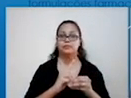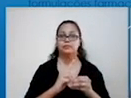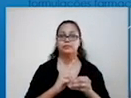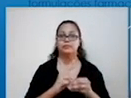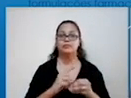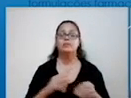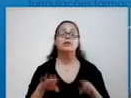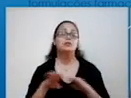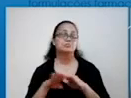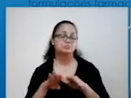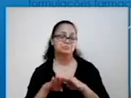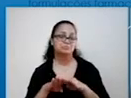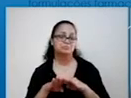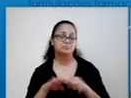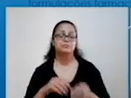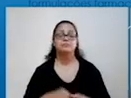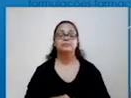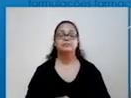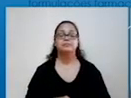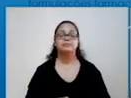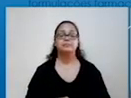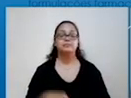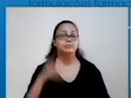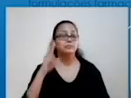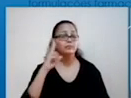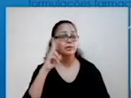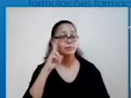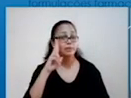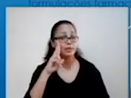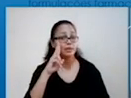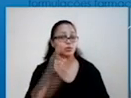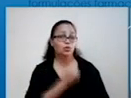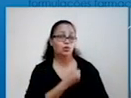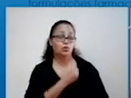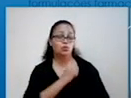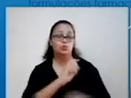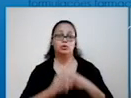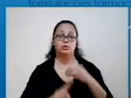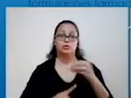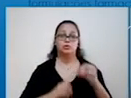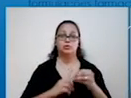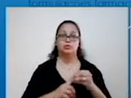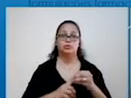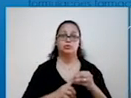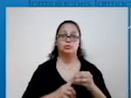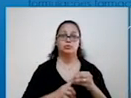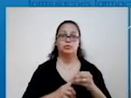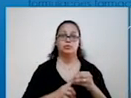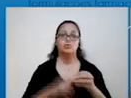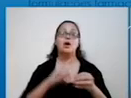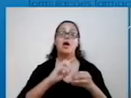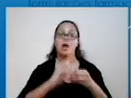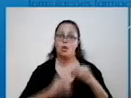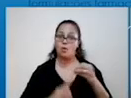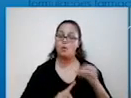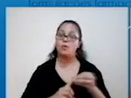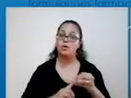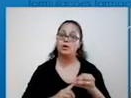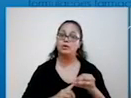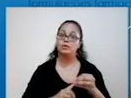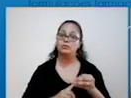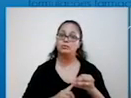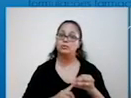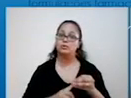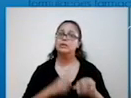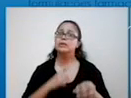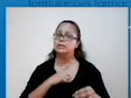ao mesmo elemento. Lembrando que o número atômico é a identidade do átomo. Se ele tem o mesmo número atômico,